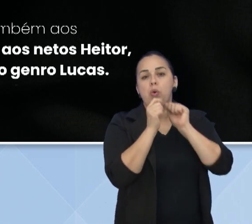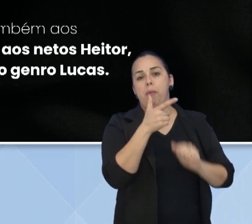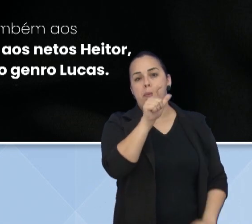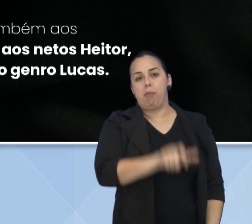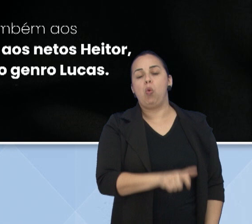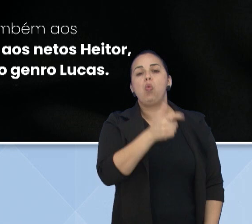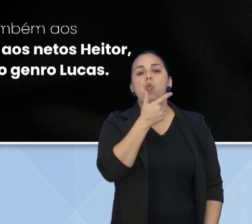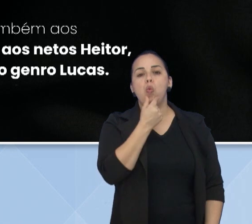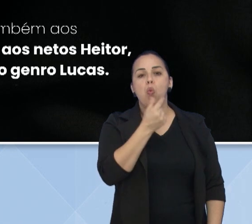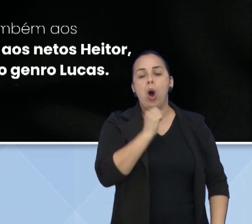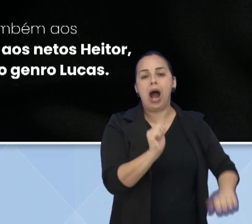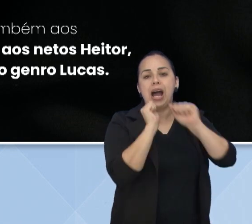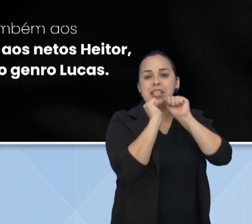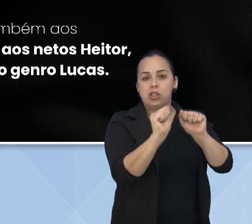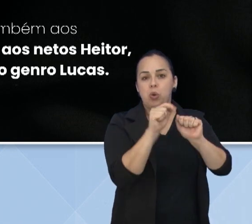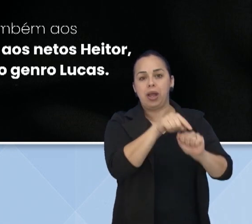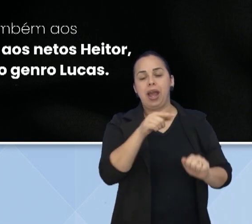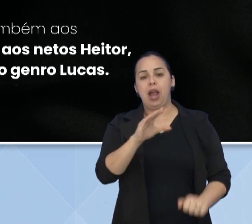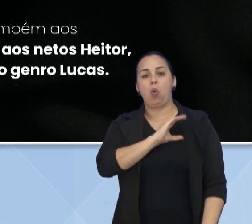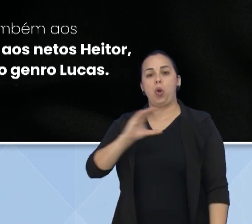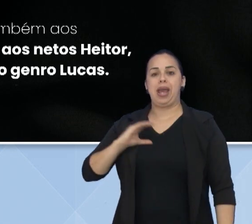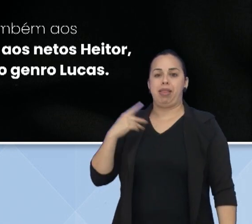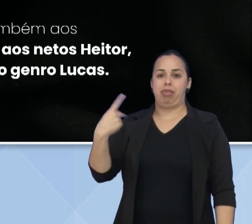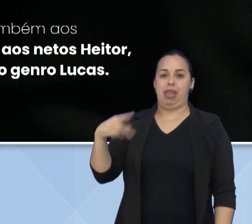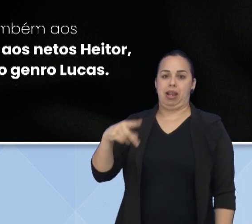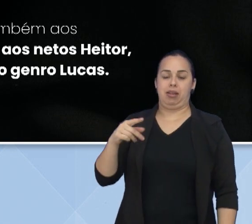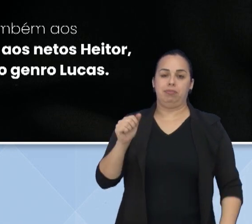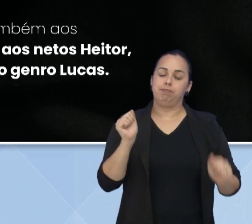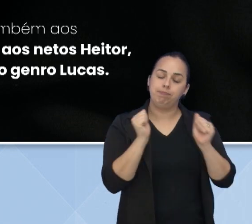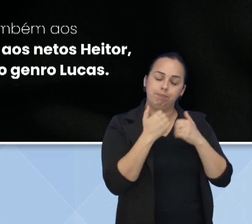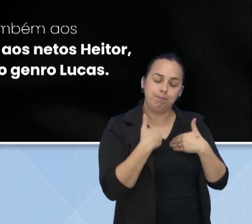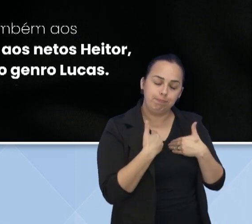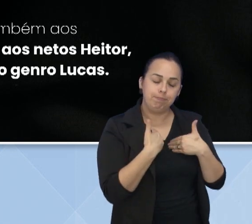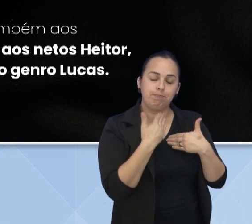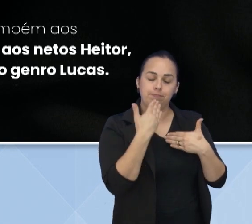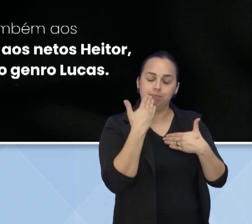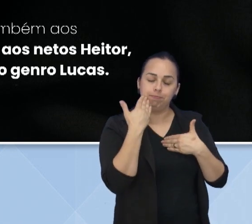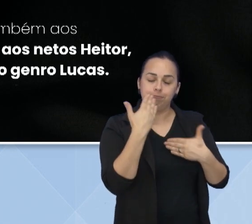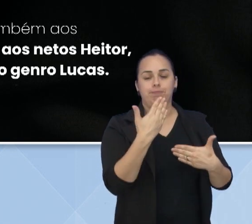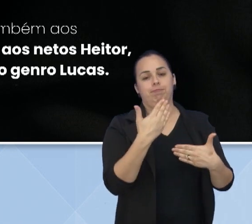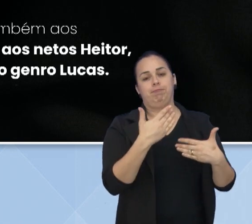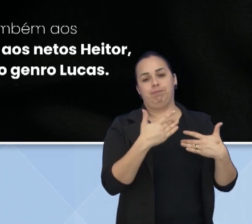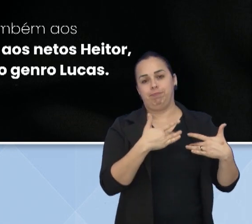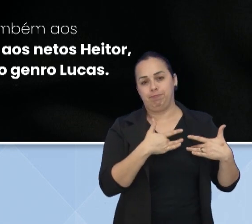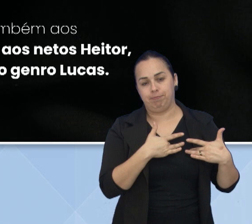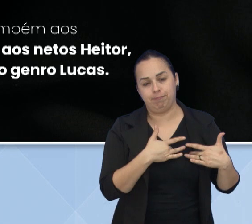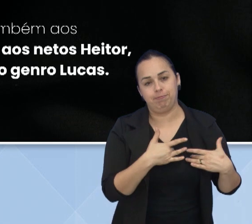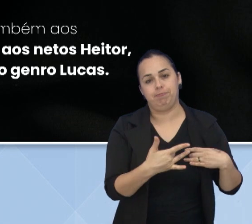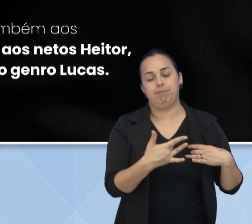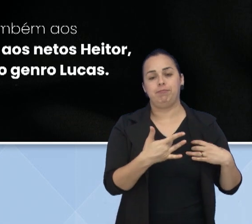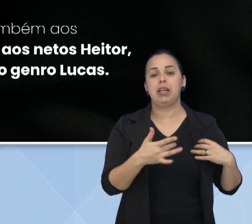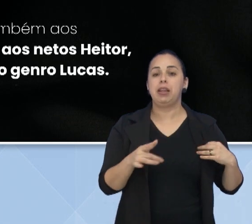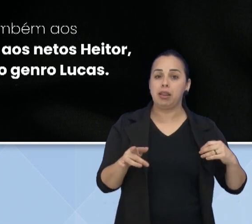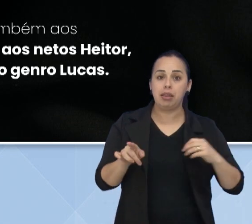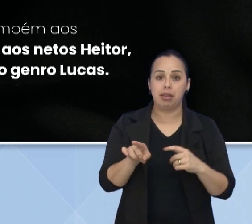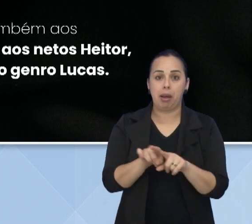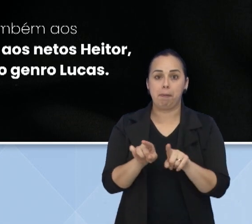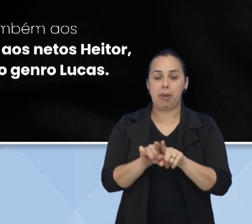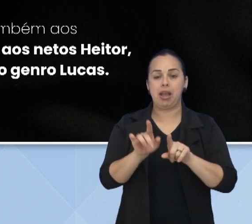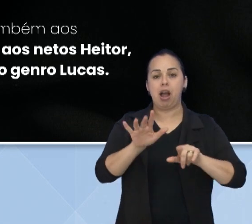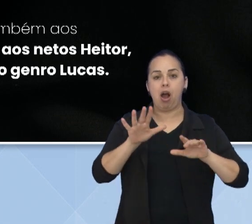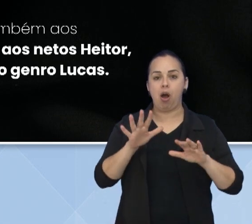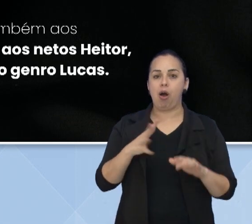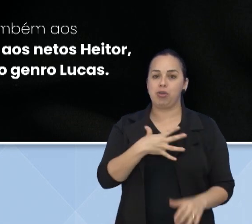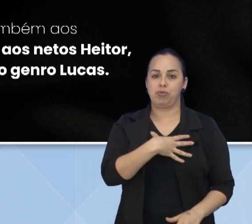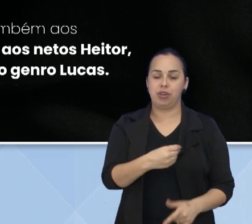Rogério, e a Sandra, que era sua companheira. Um abraço solidário também aos filhos